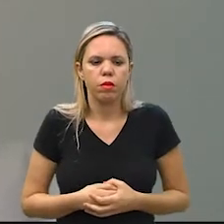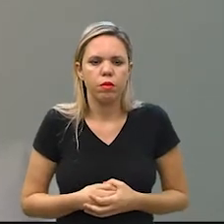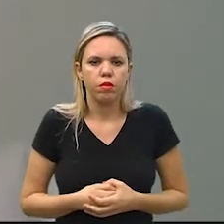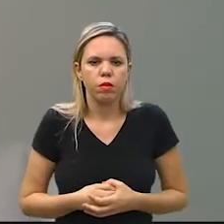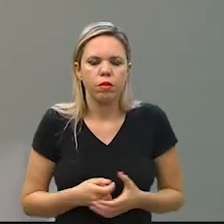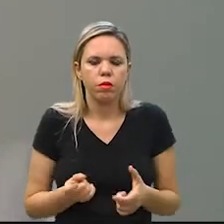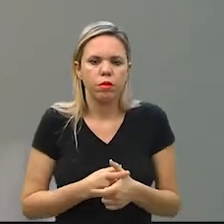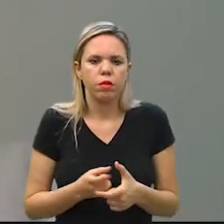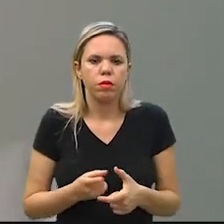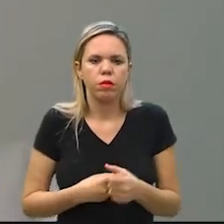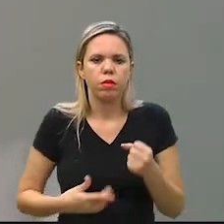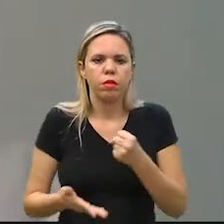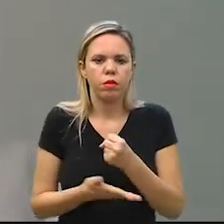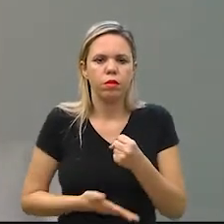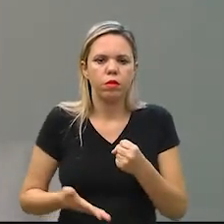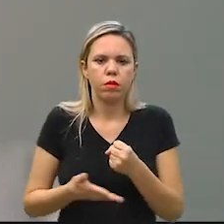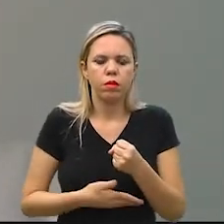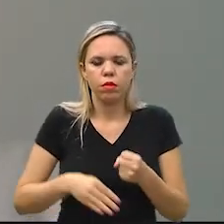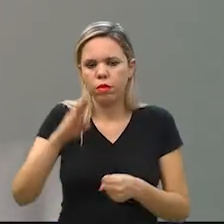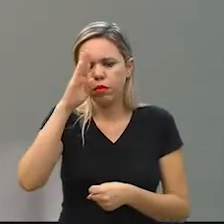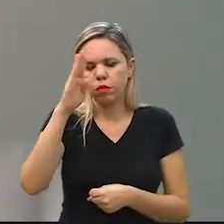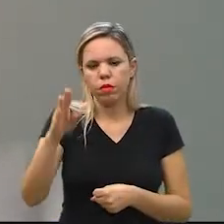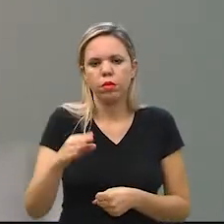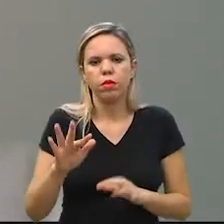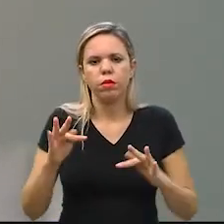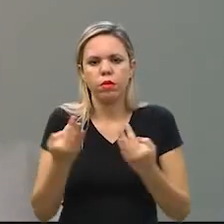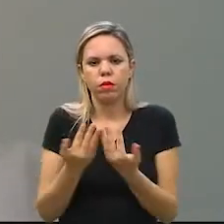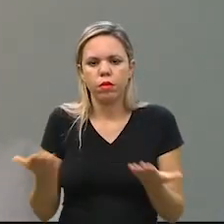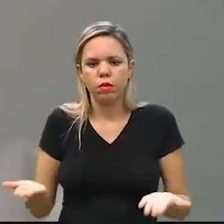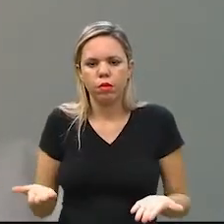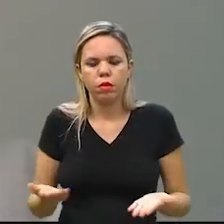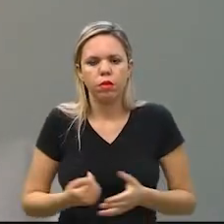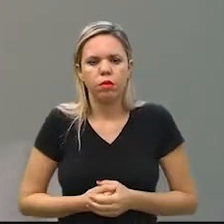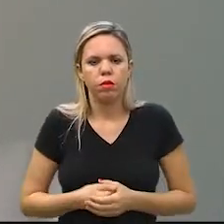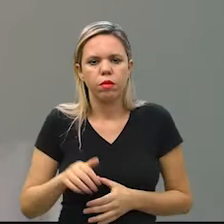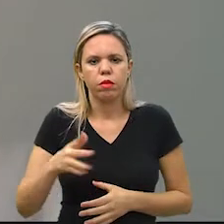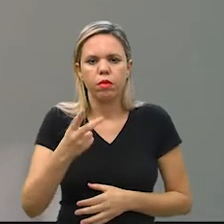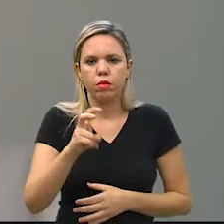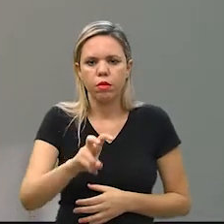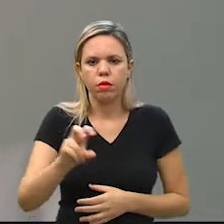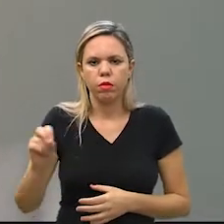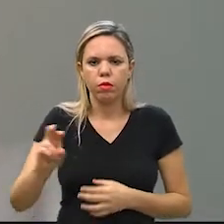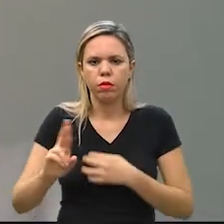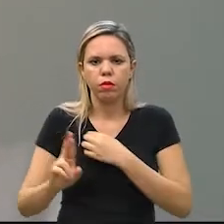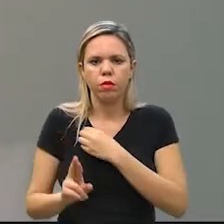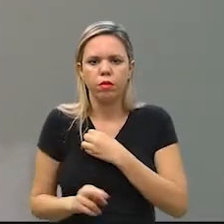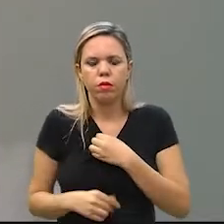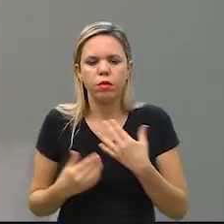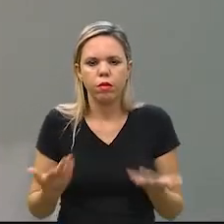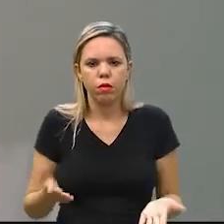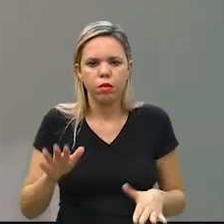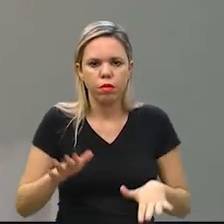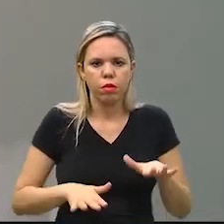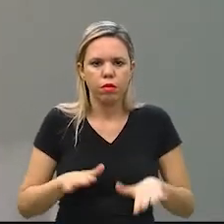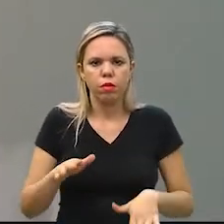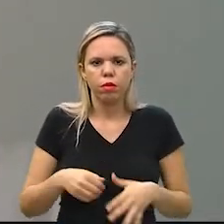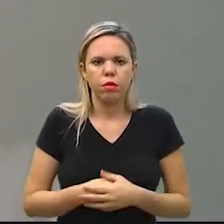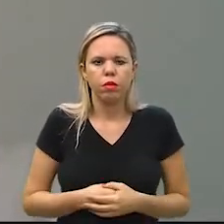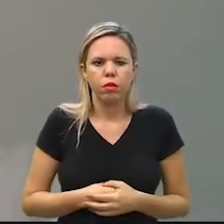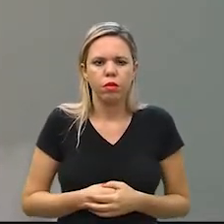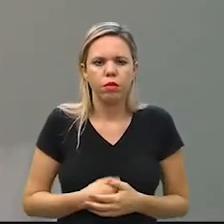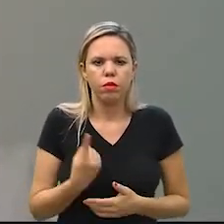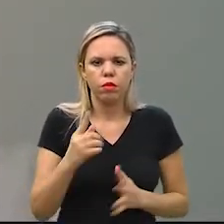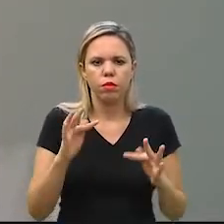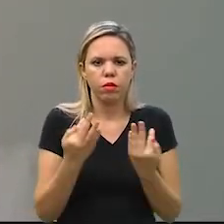as despesas básicas essenciais da família hoje têm, em média, de R$ 500. E isso é o que, às vezes, muitas vezes,